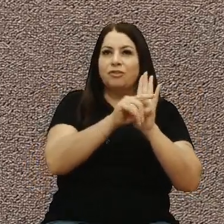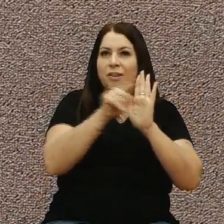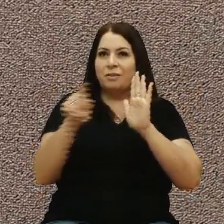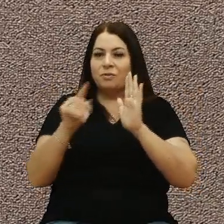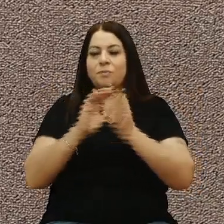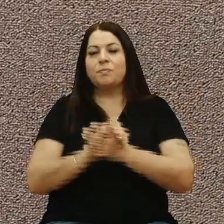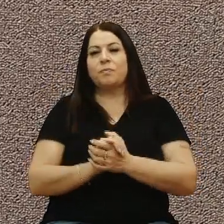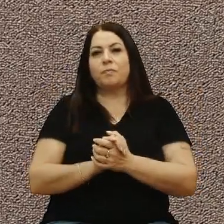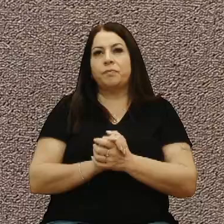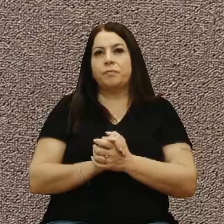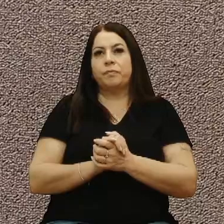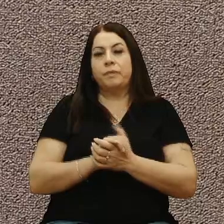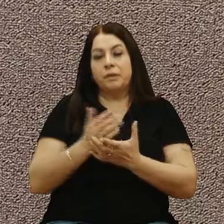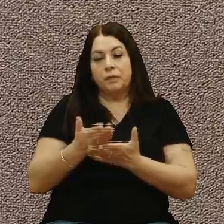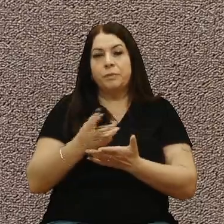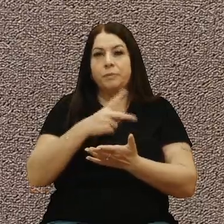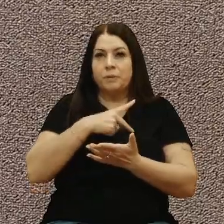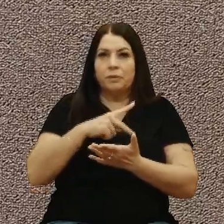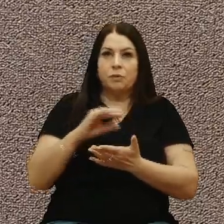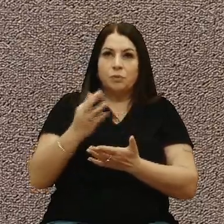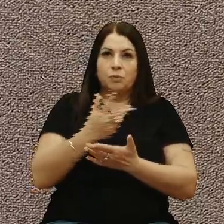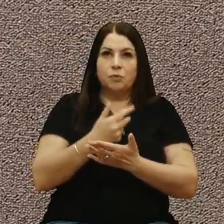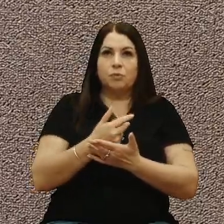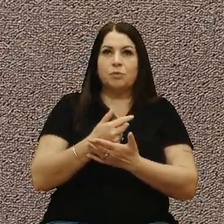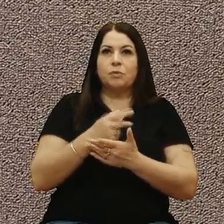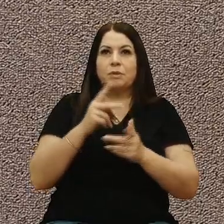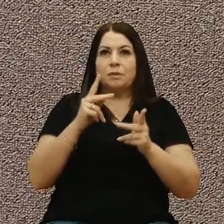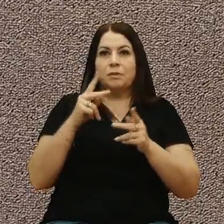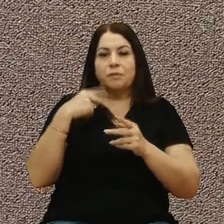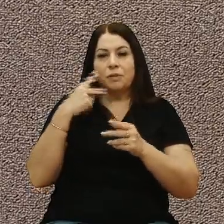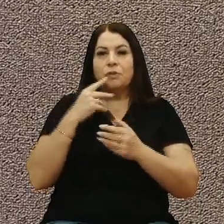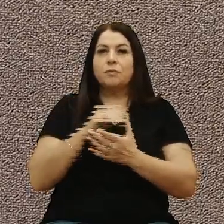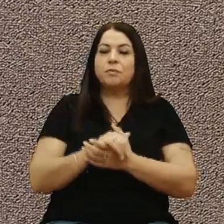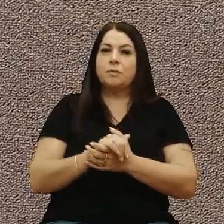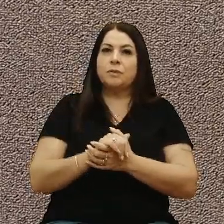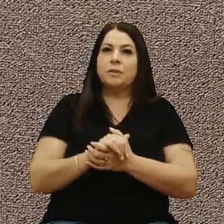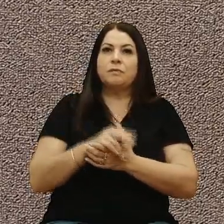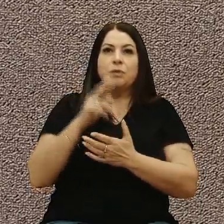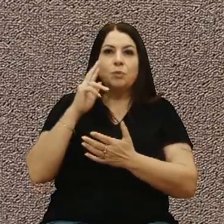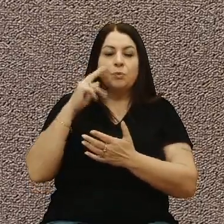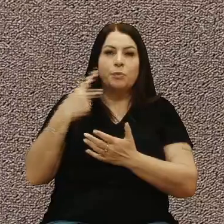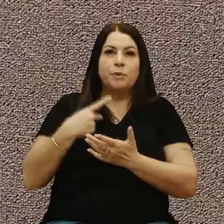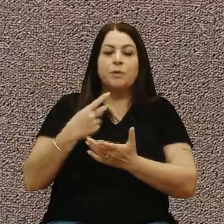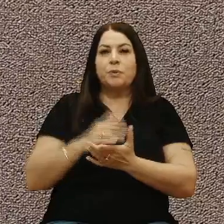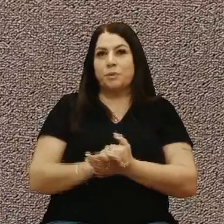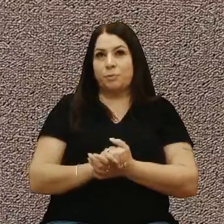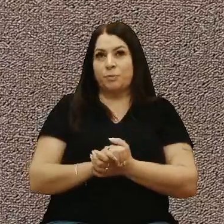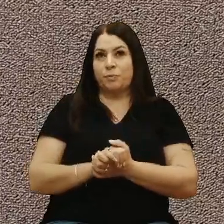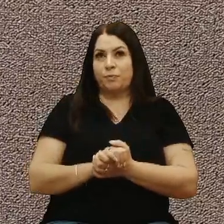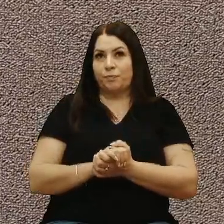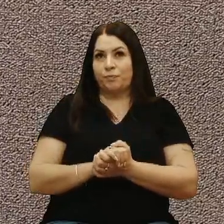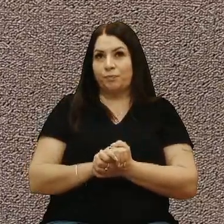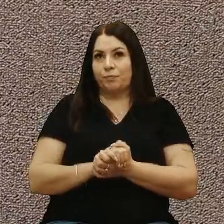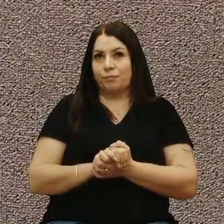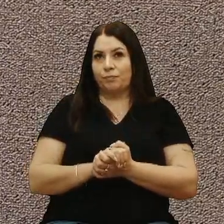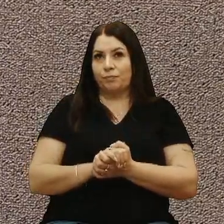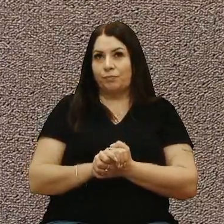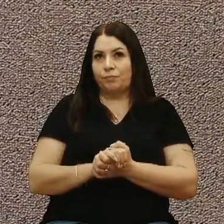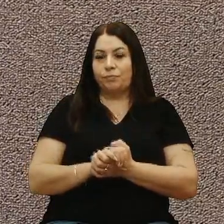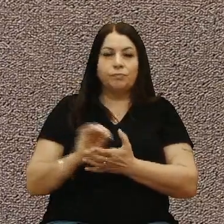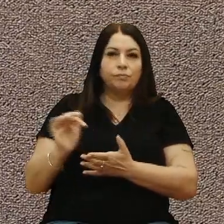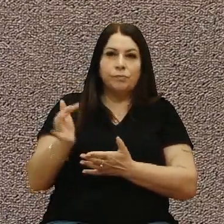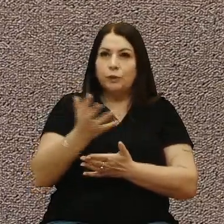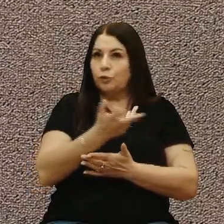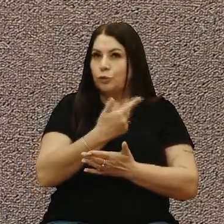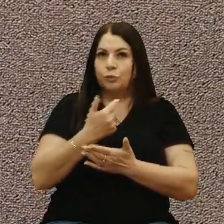Então, senhor presidente, nobres pares, fica aqui um reconhecimento a